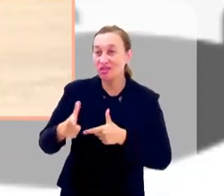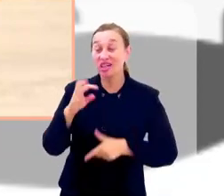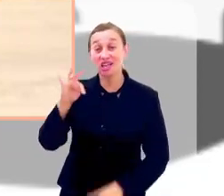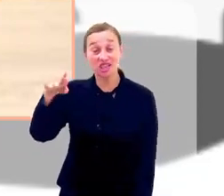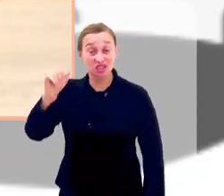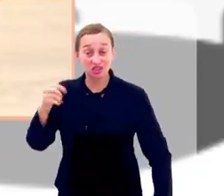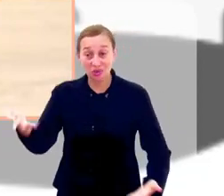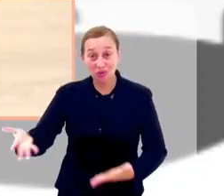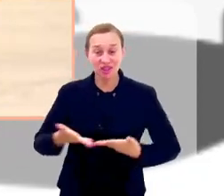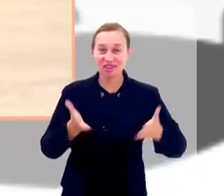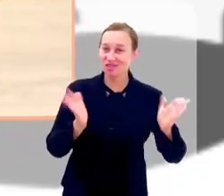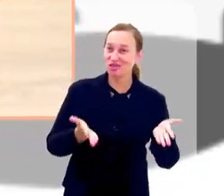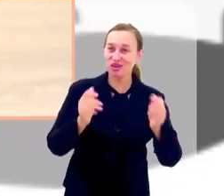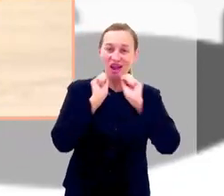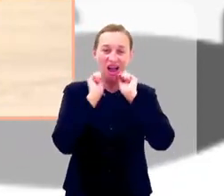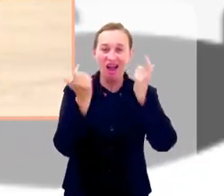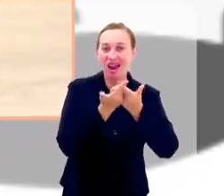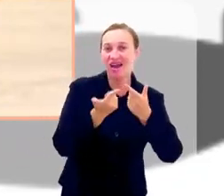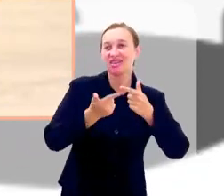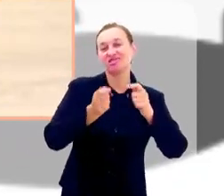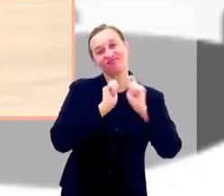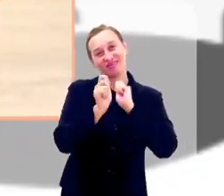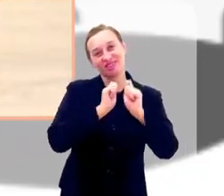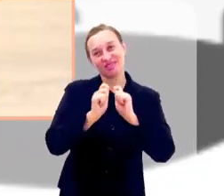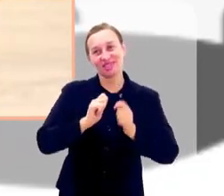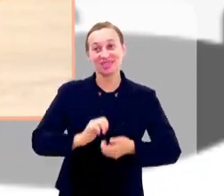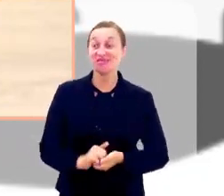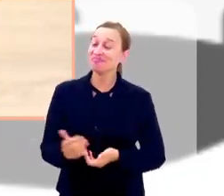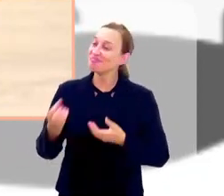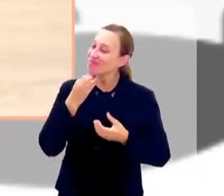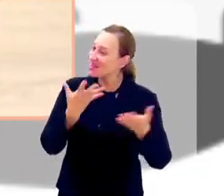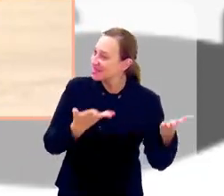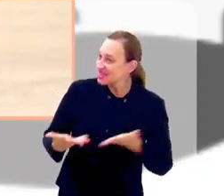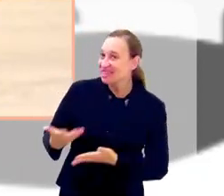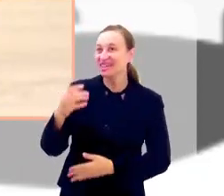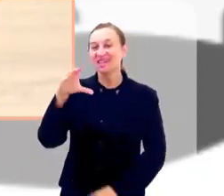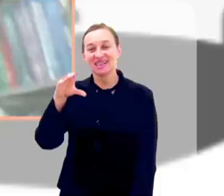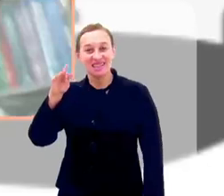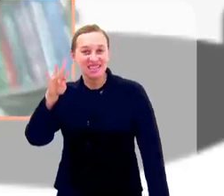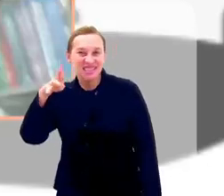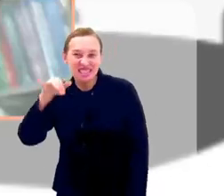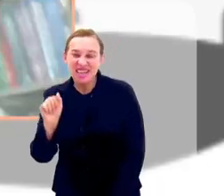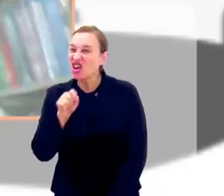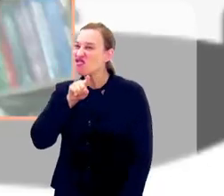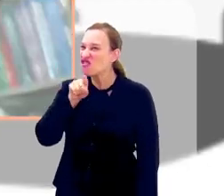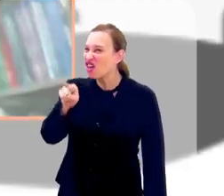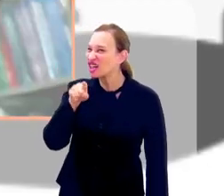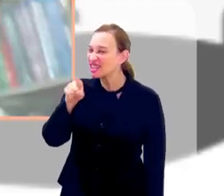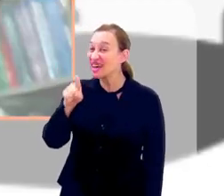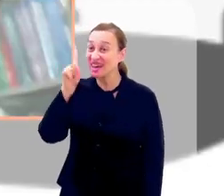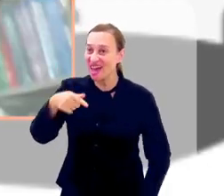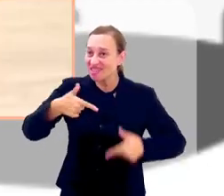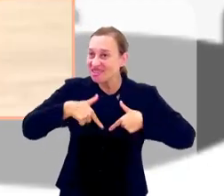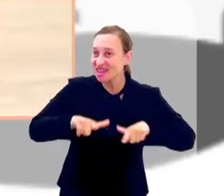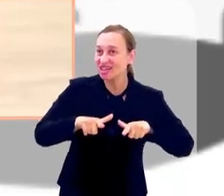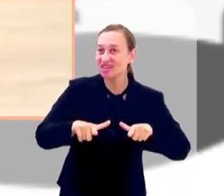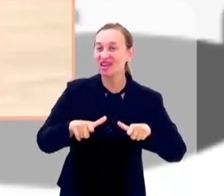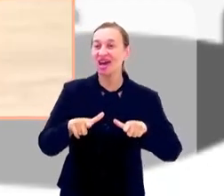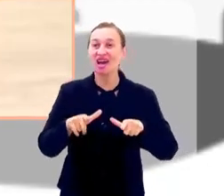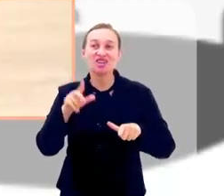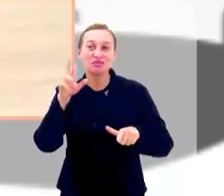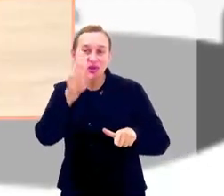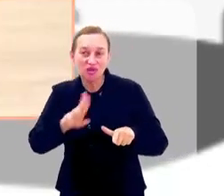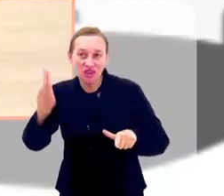nossa convidada de hoje, aqui no Alerj Entrevista. Bem-vinda, Cristina! Você, que é certificada